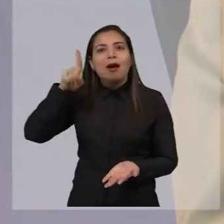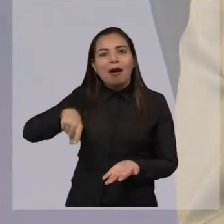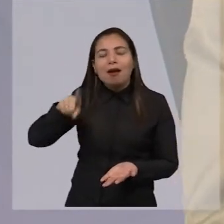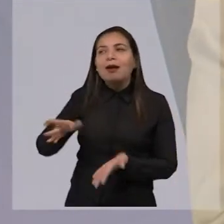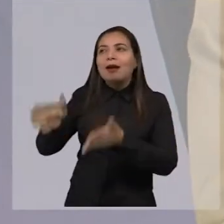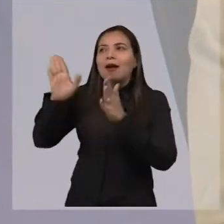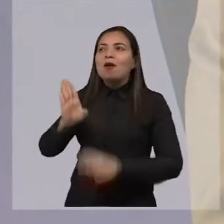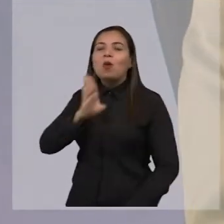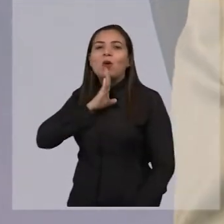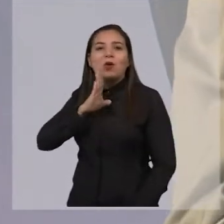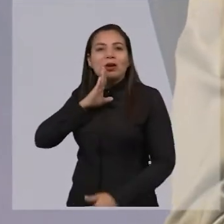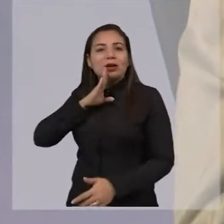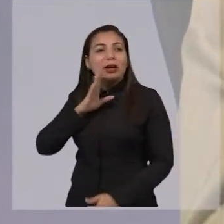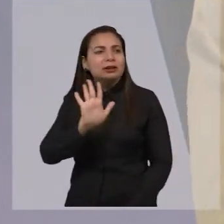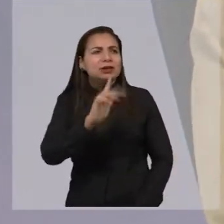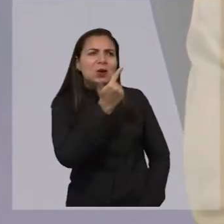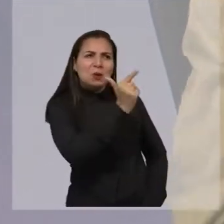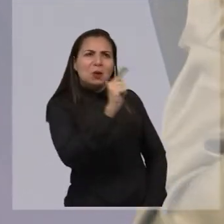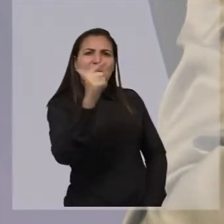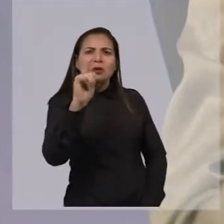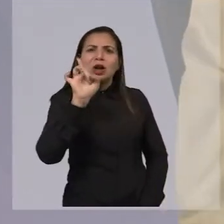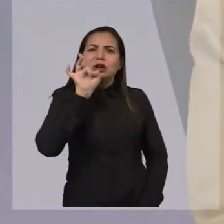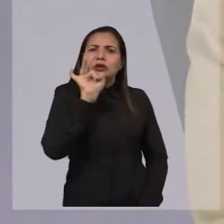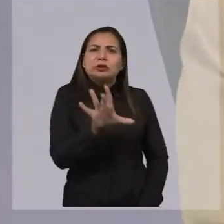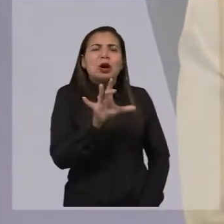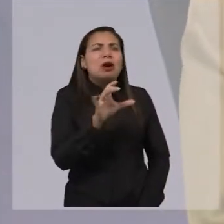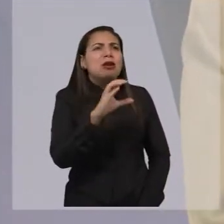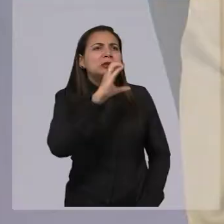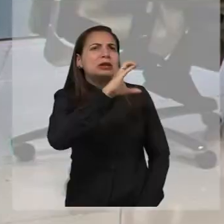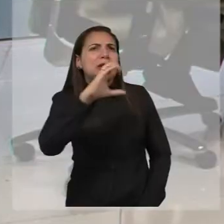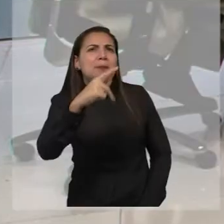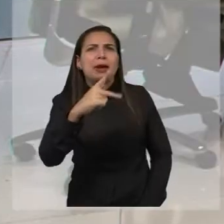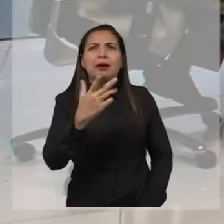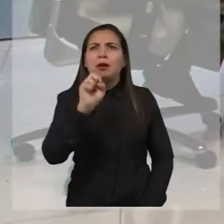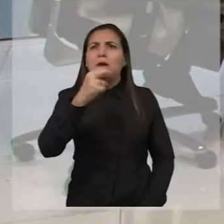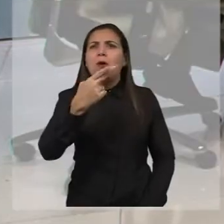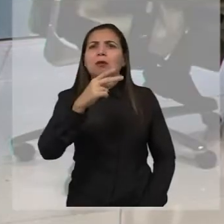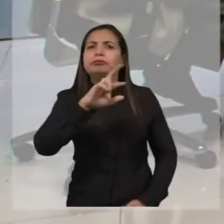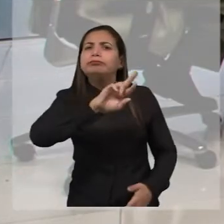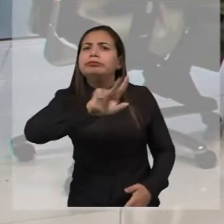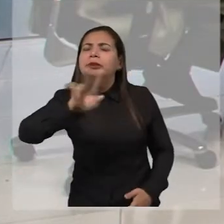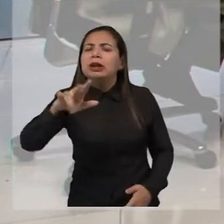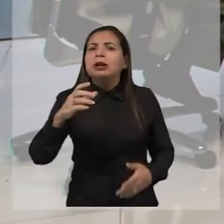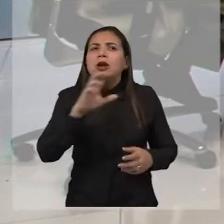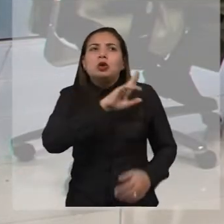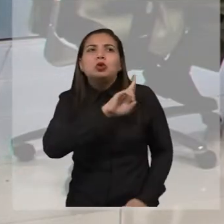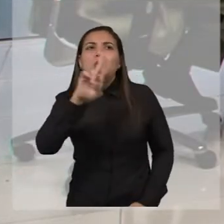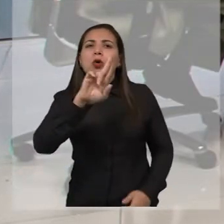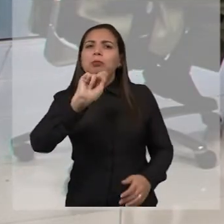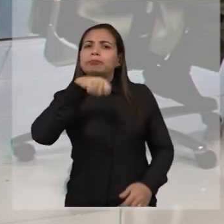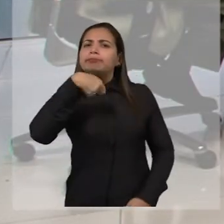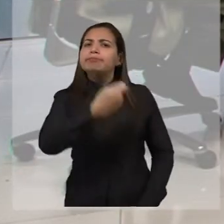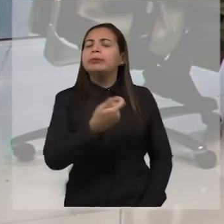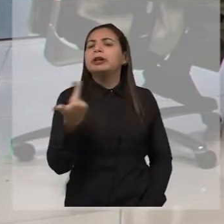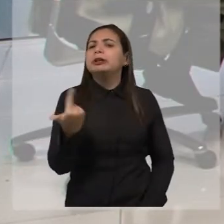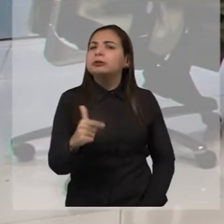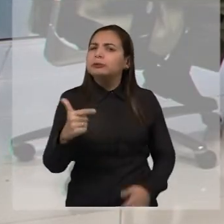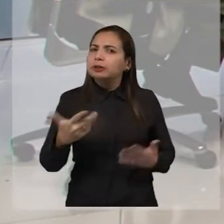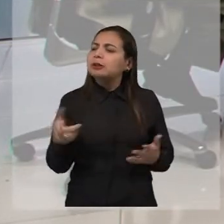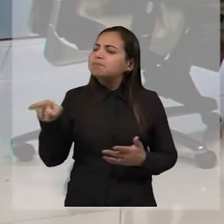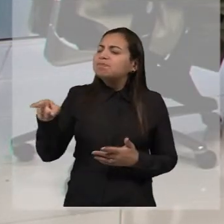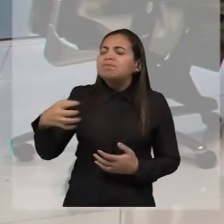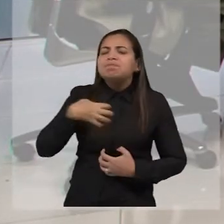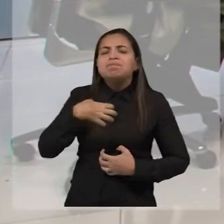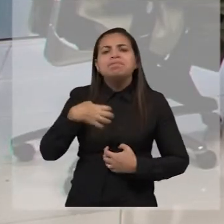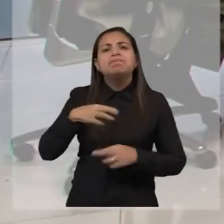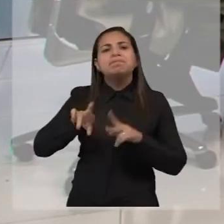dizer. Tudo isso, Moreira, eu acho que influencia para que a gente consiga aquele resultado que a doutora consegue ali. É uma beleza. Eu